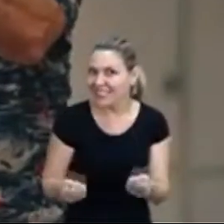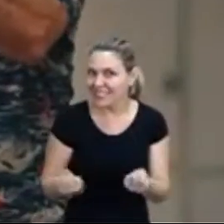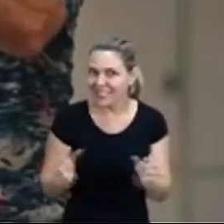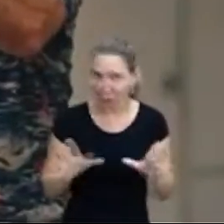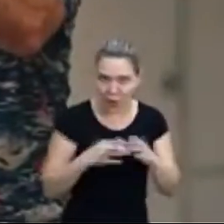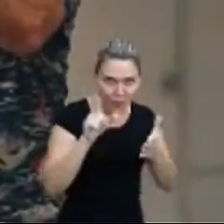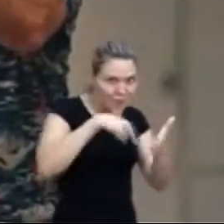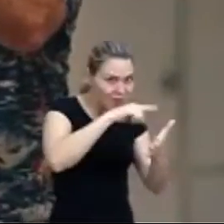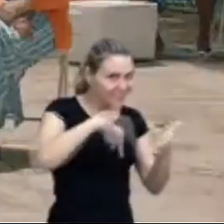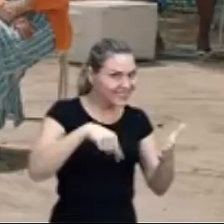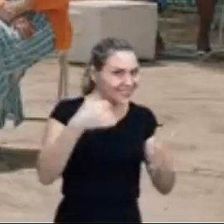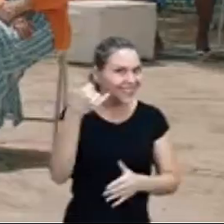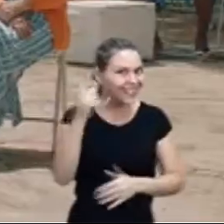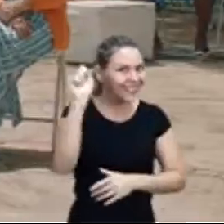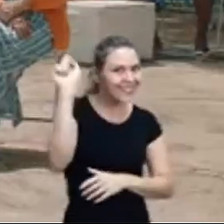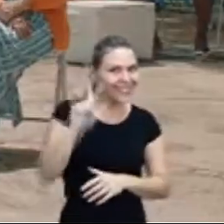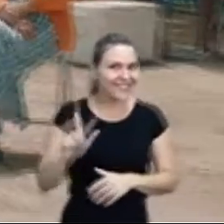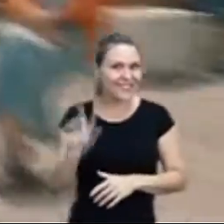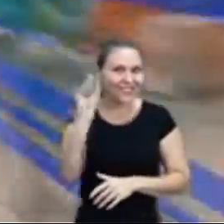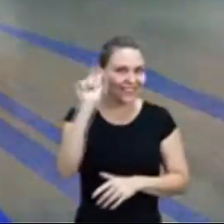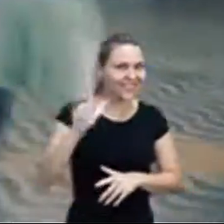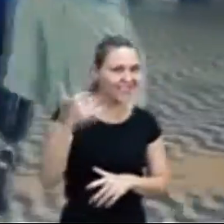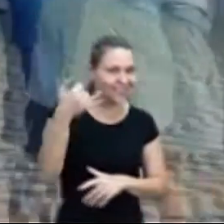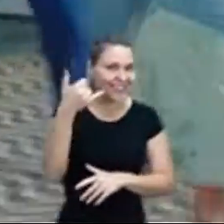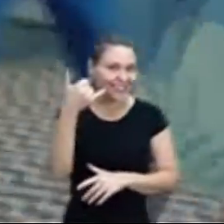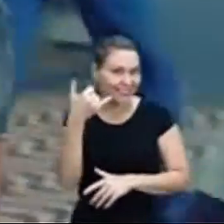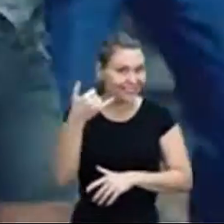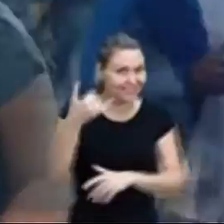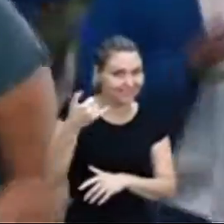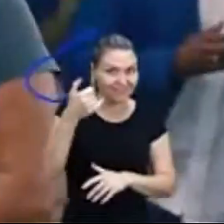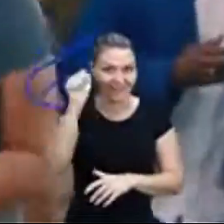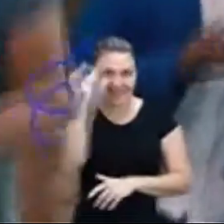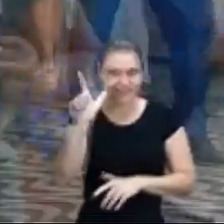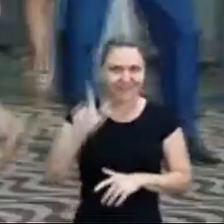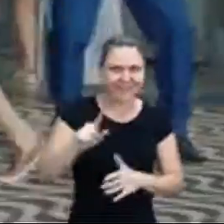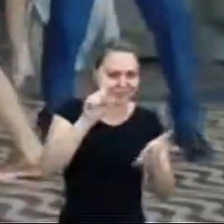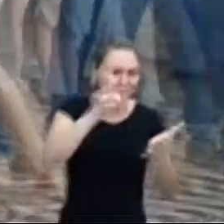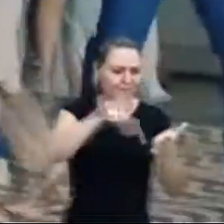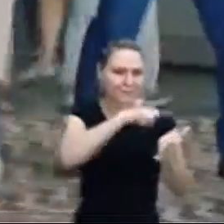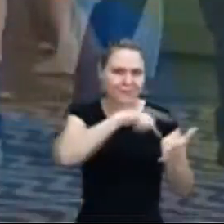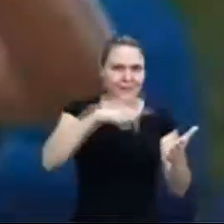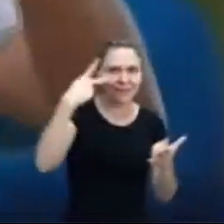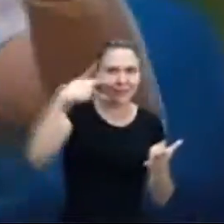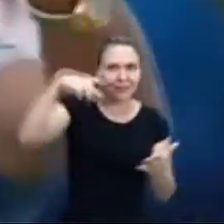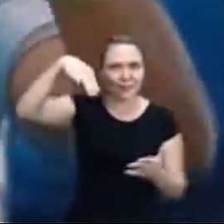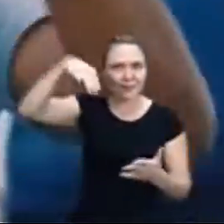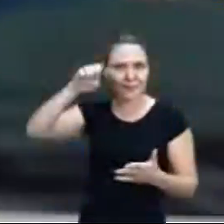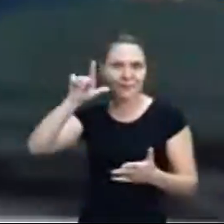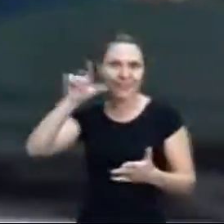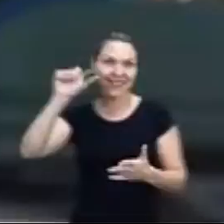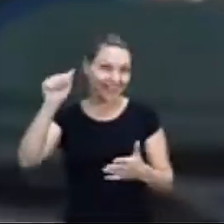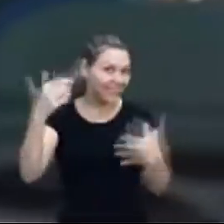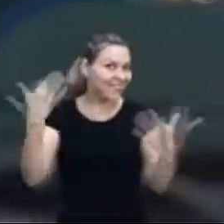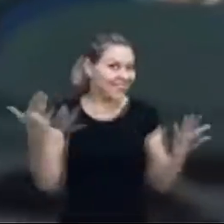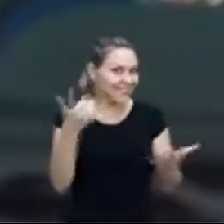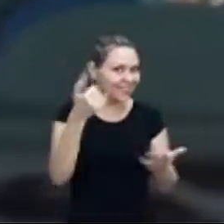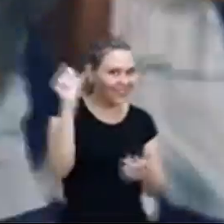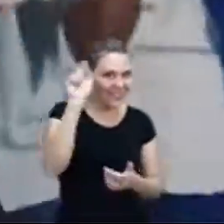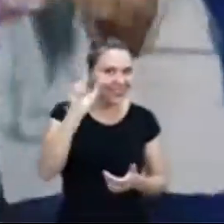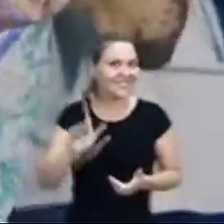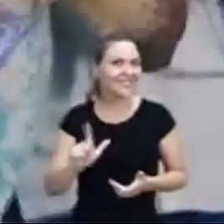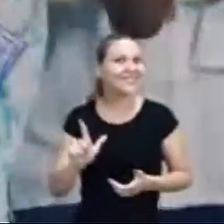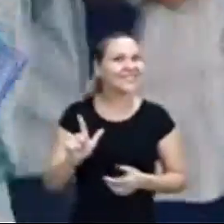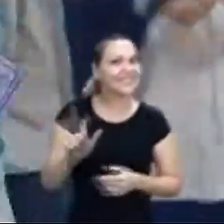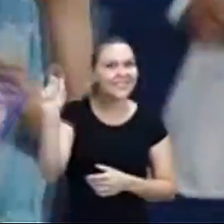E aí, tá dentro ou não? Caneta azul, azul caneta. Caneta azul pra marcar a sua